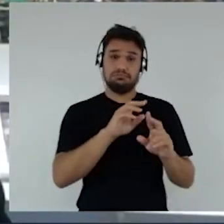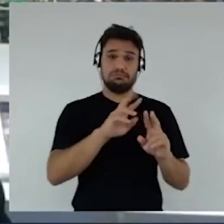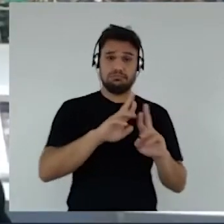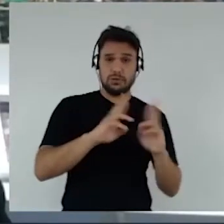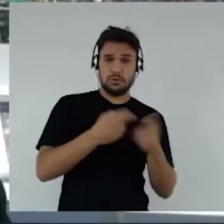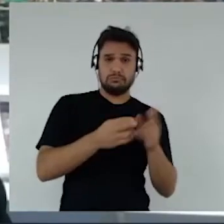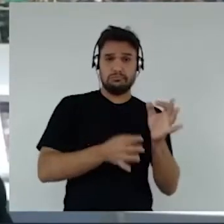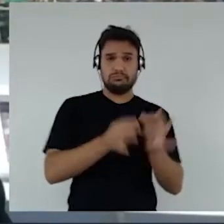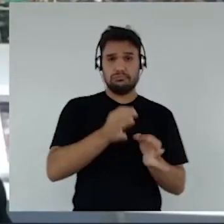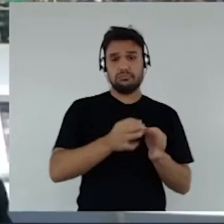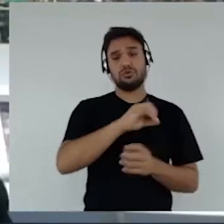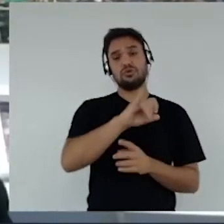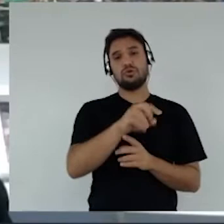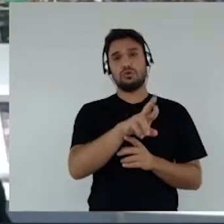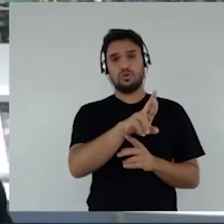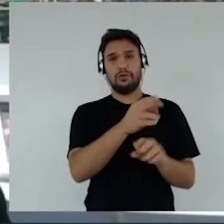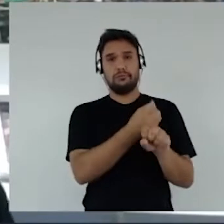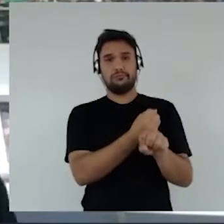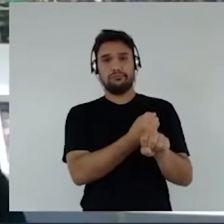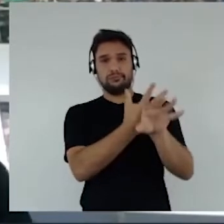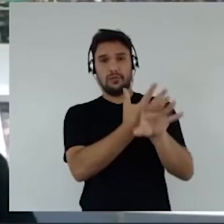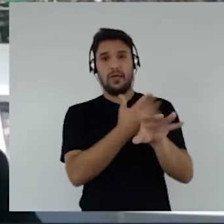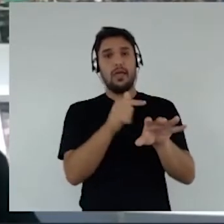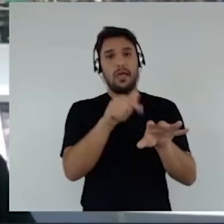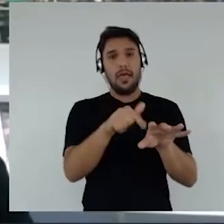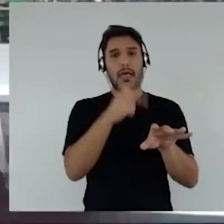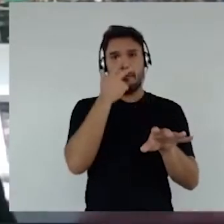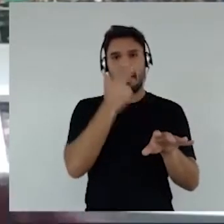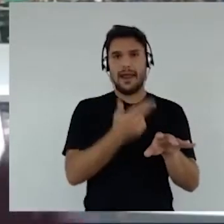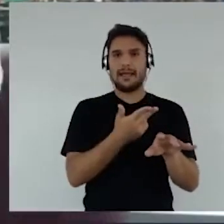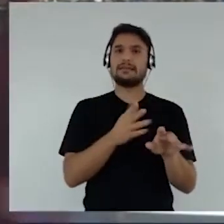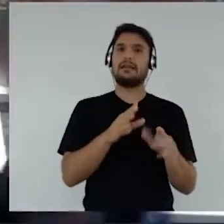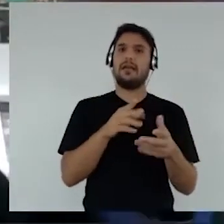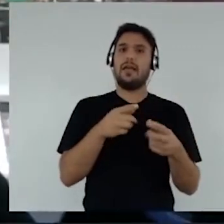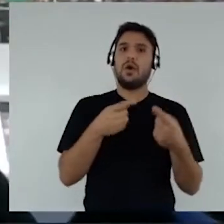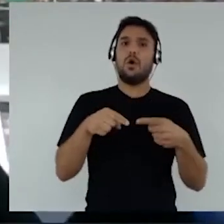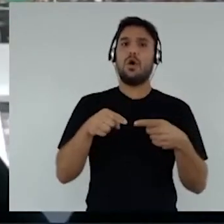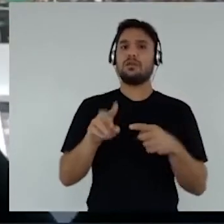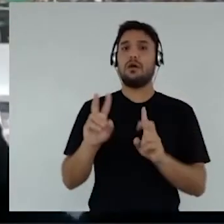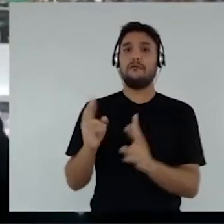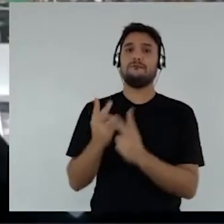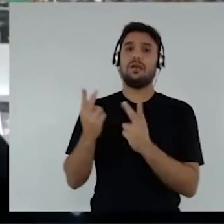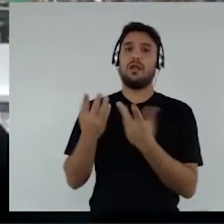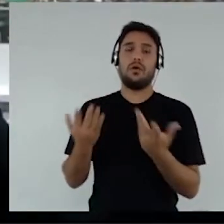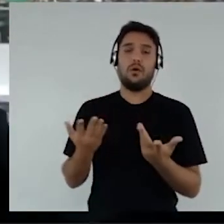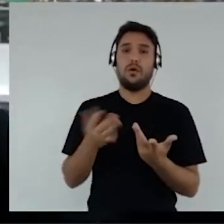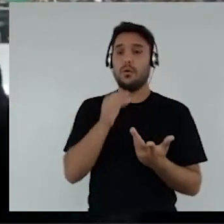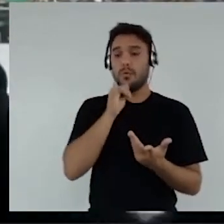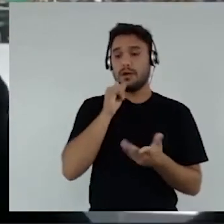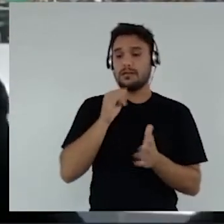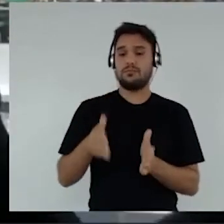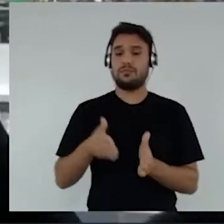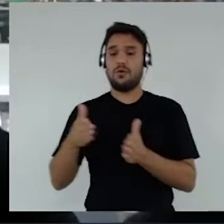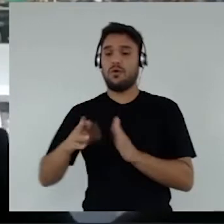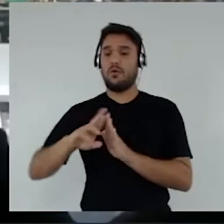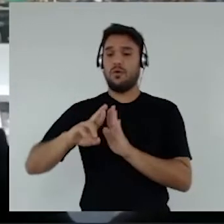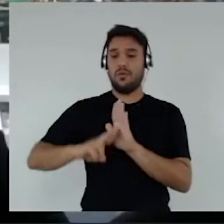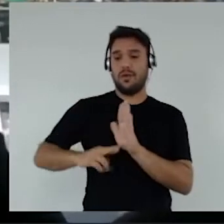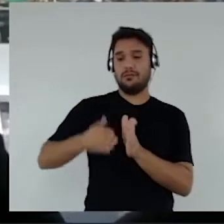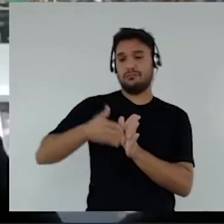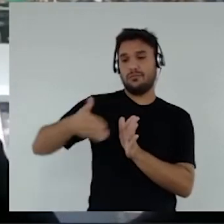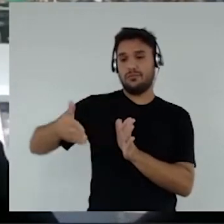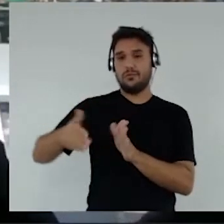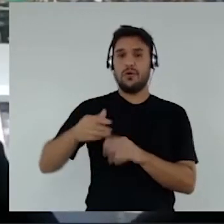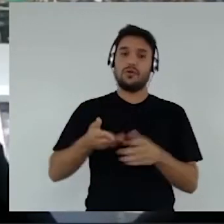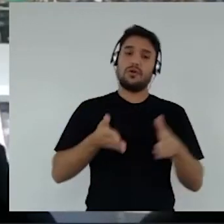pelo Tribunal do Júri convida o processo penal a contrapor valores, como, de um lado, a forma, o rito, do outro lado, a